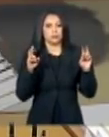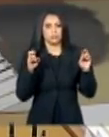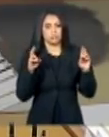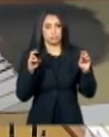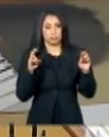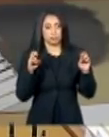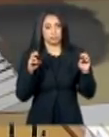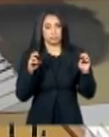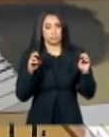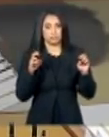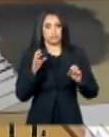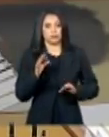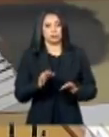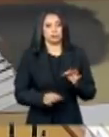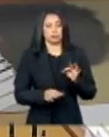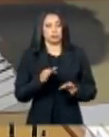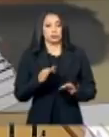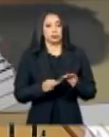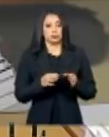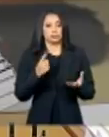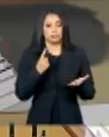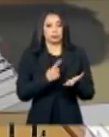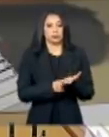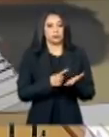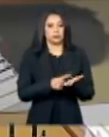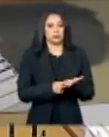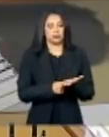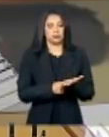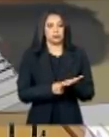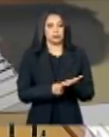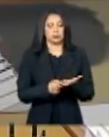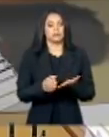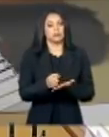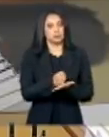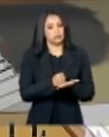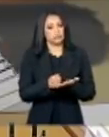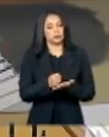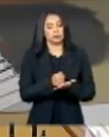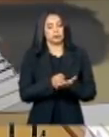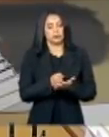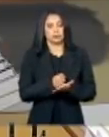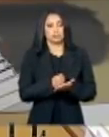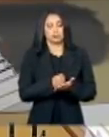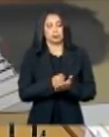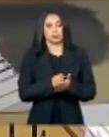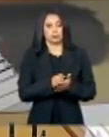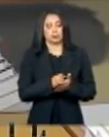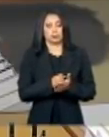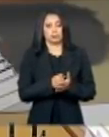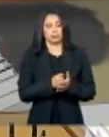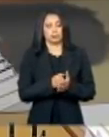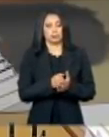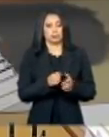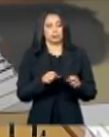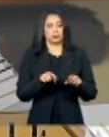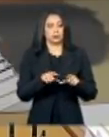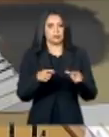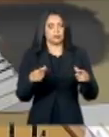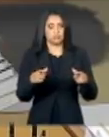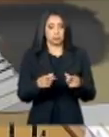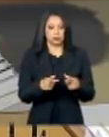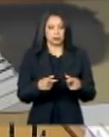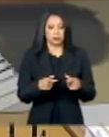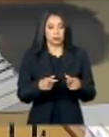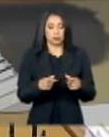julga se na competência originária do tribunal e socorre considerado o